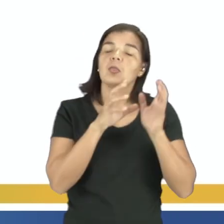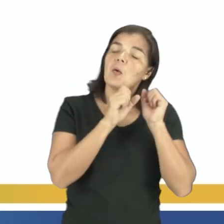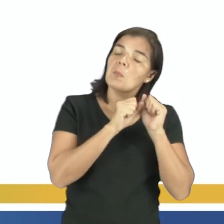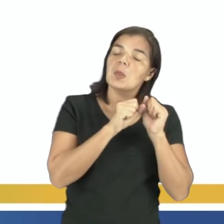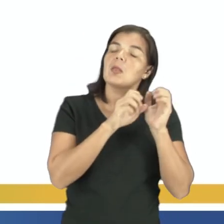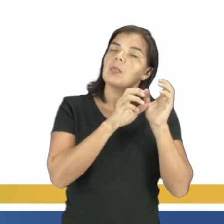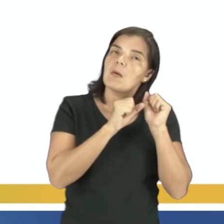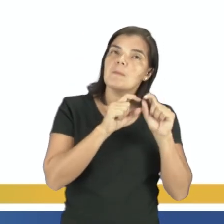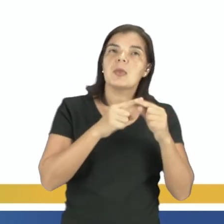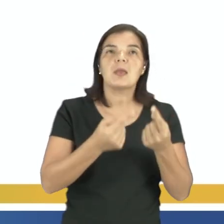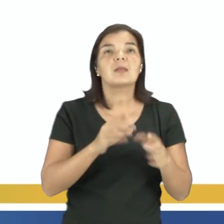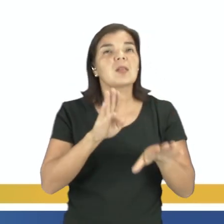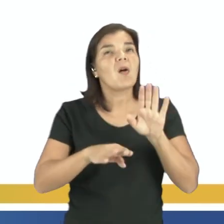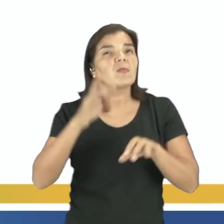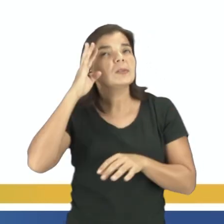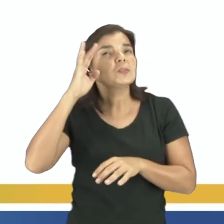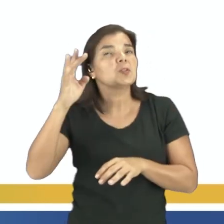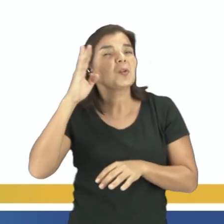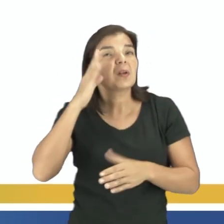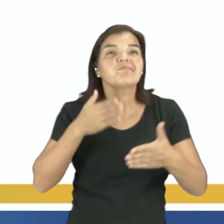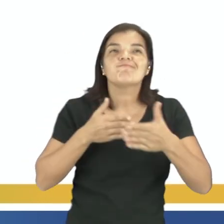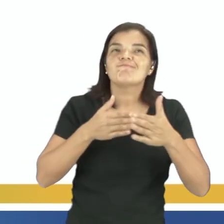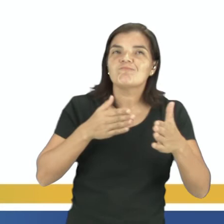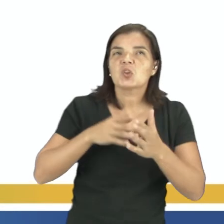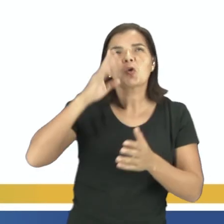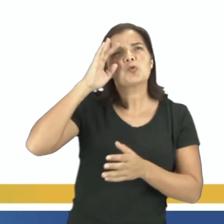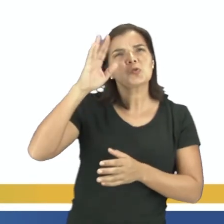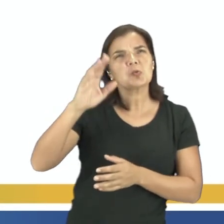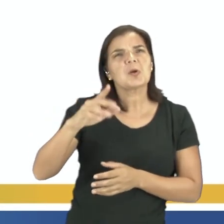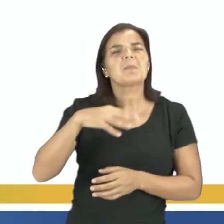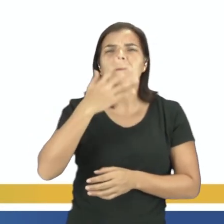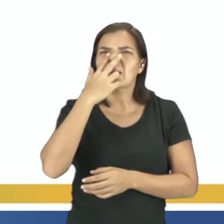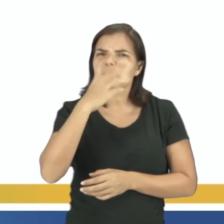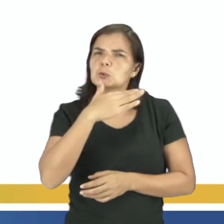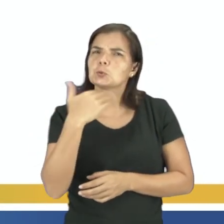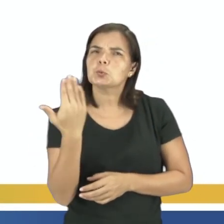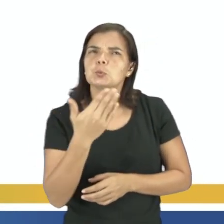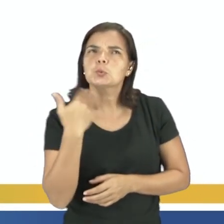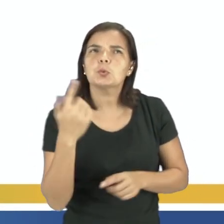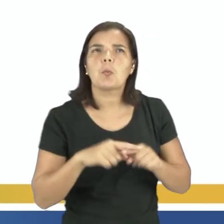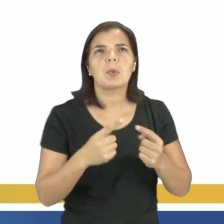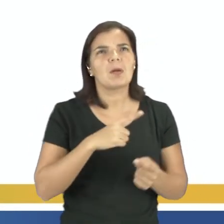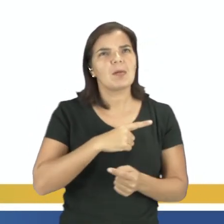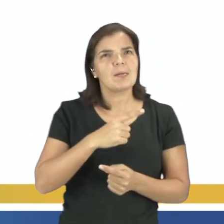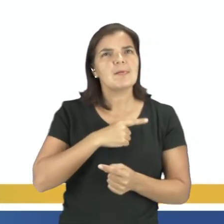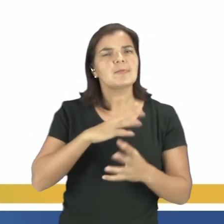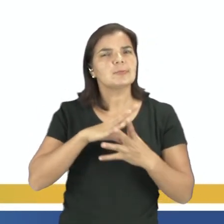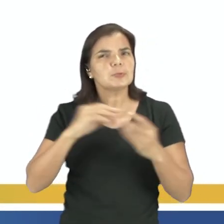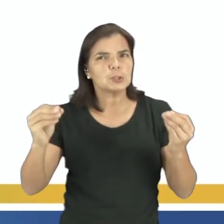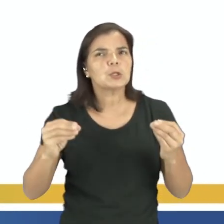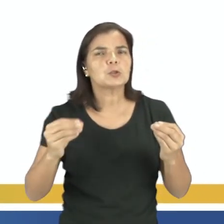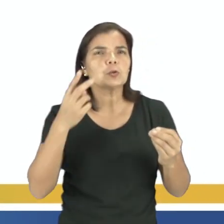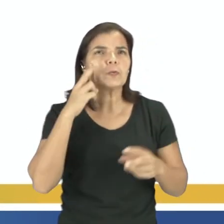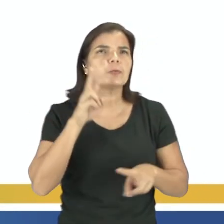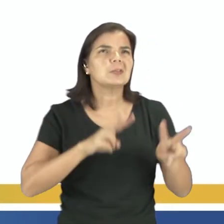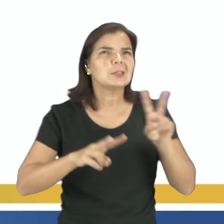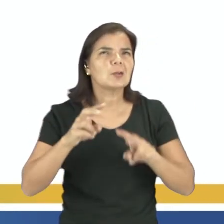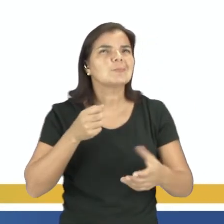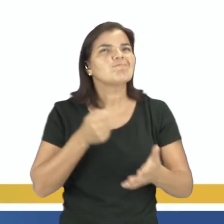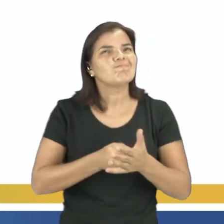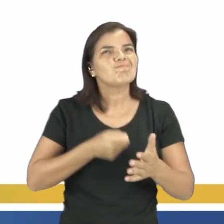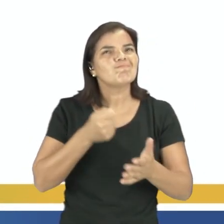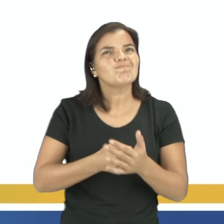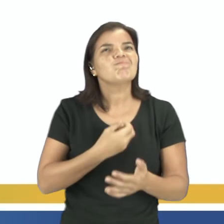sonhar. Aí está o obstáculo. Os sonhos que hão de vir no sono da morte, quando tivermos escapado ao tumulto vital, nos obrigam